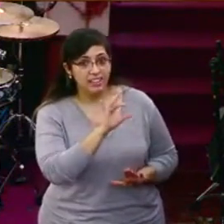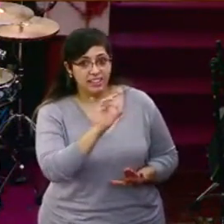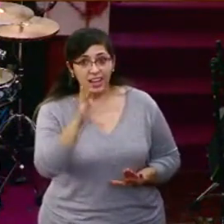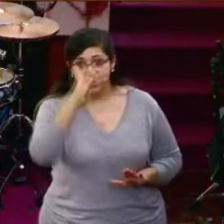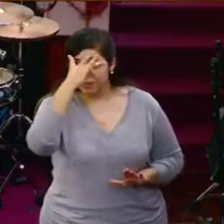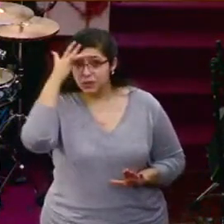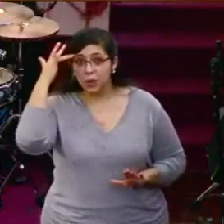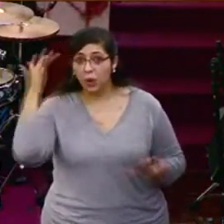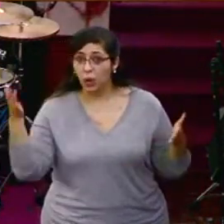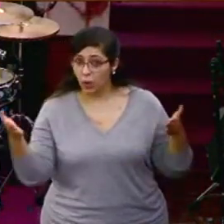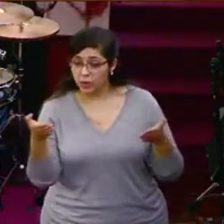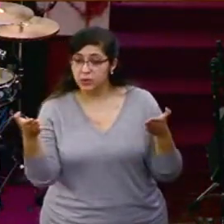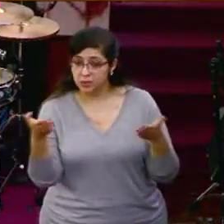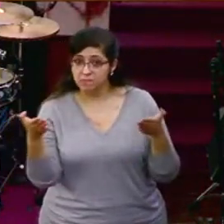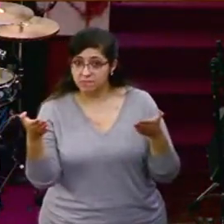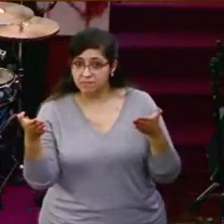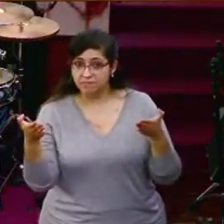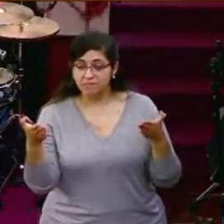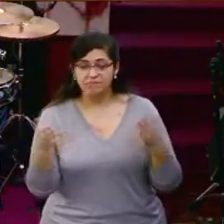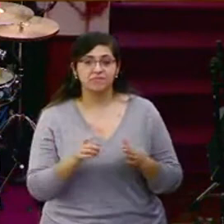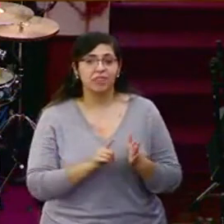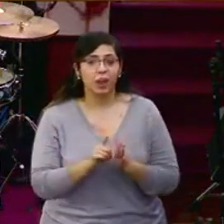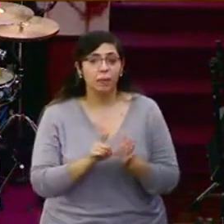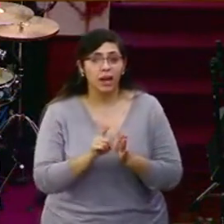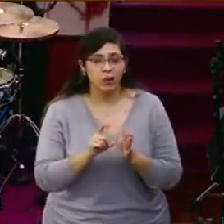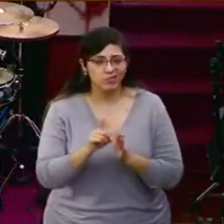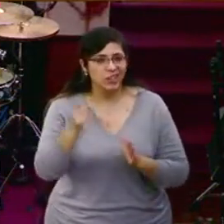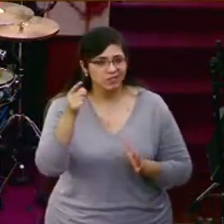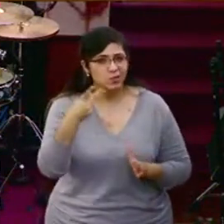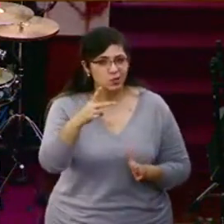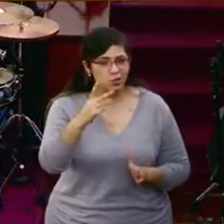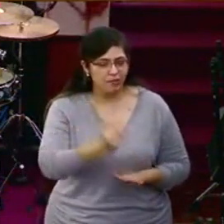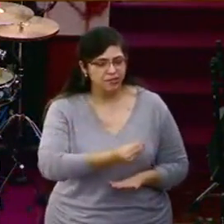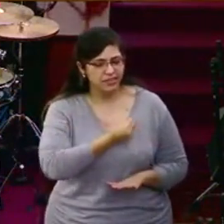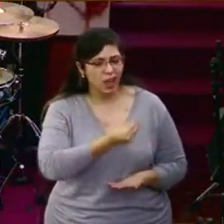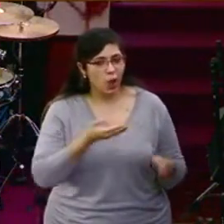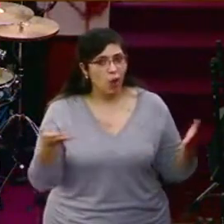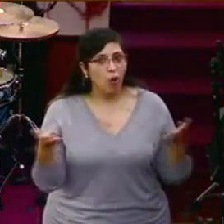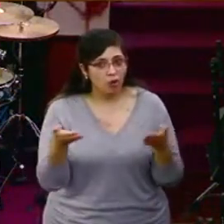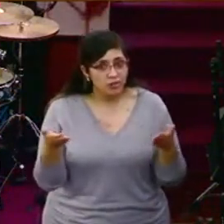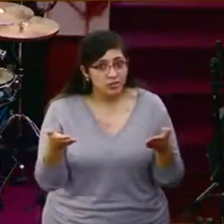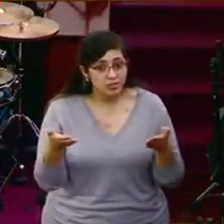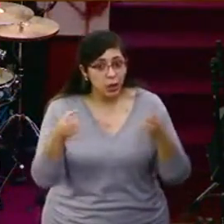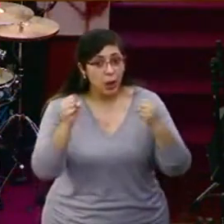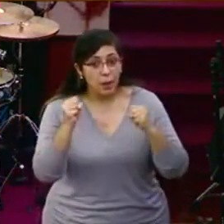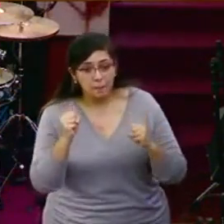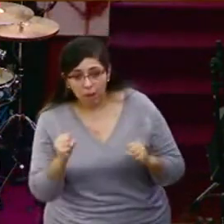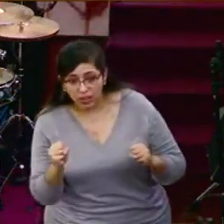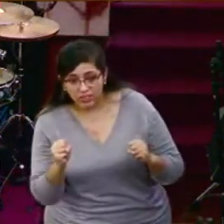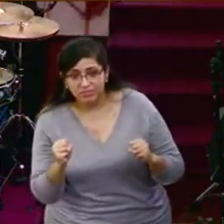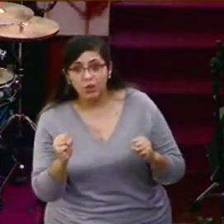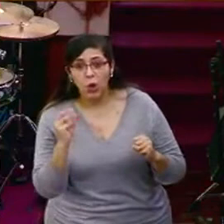nossos queridos irmãos tantos que estão aqui no tempo quanto os que estão em casa é possível viver